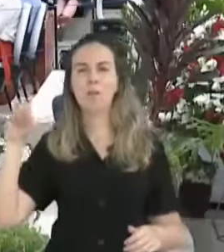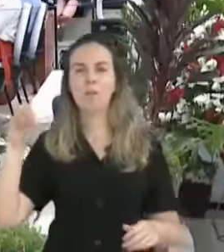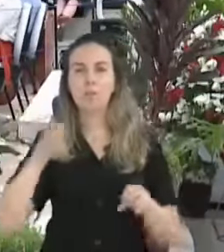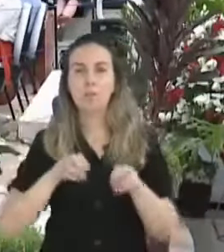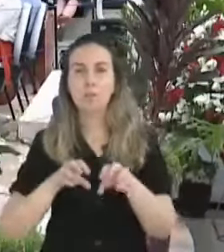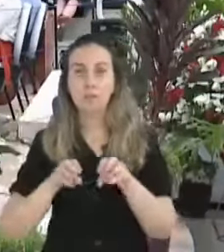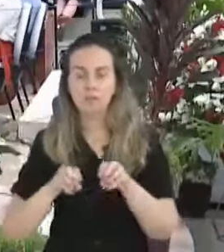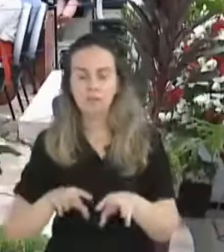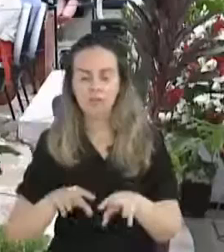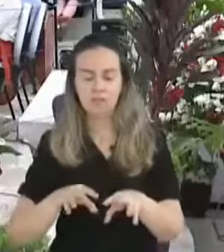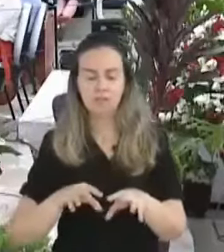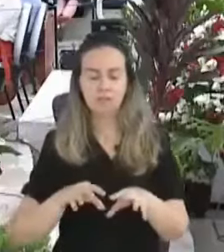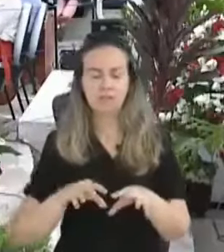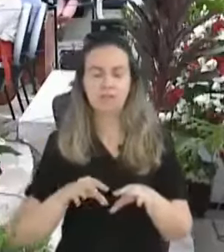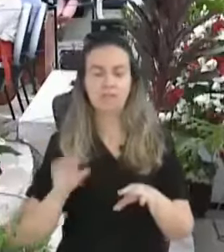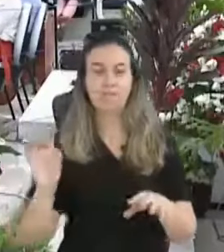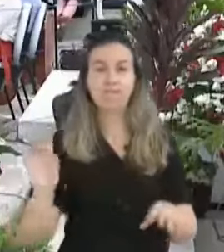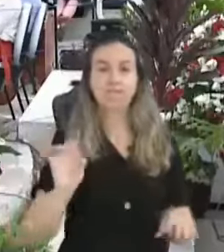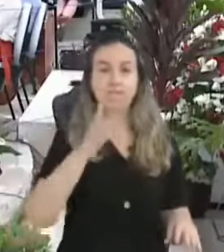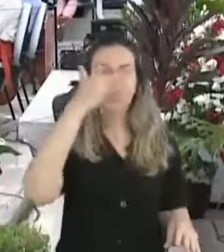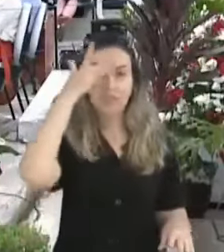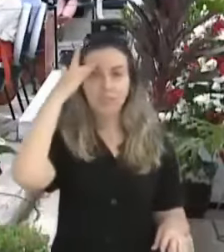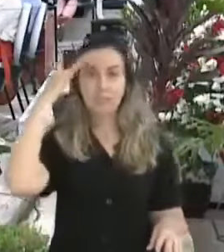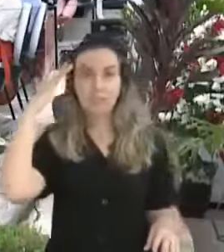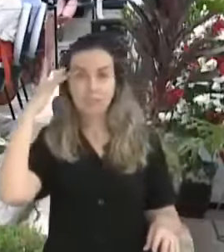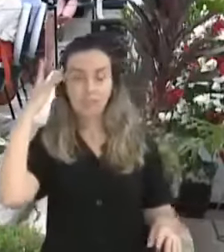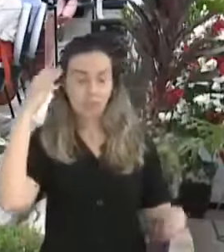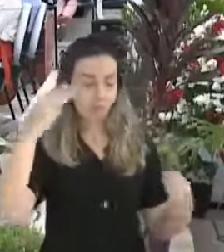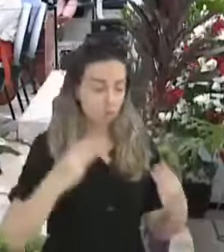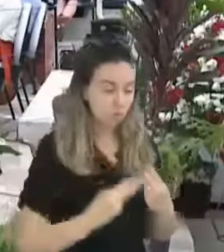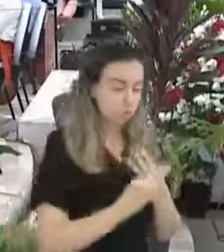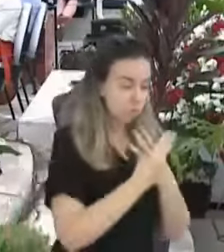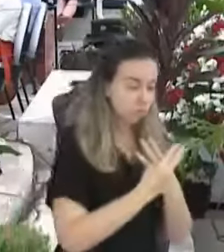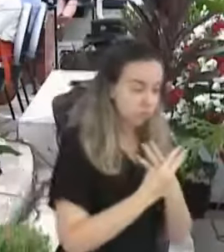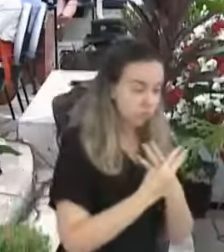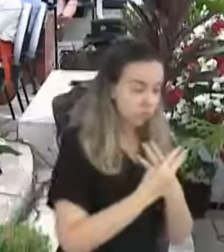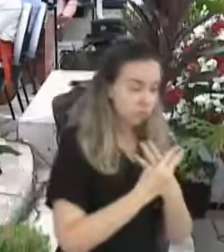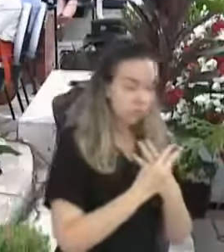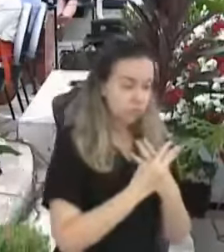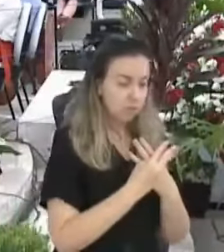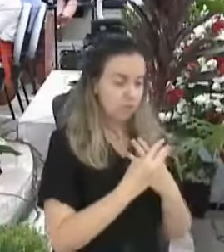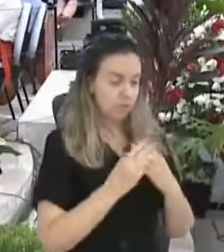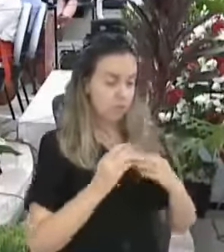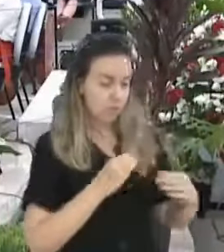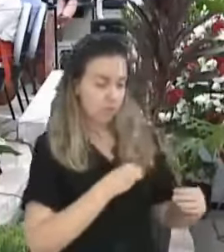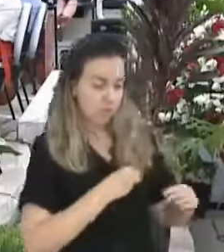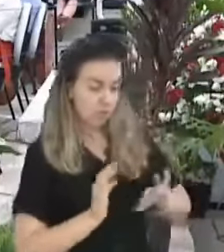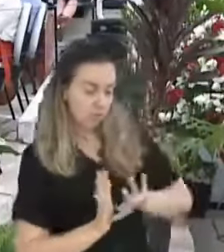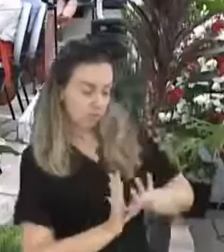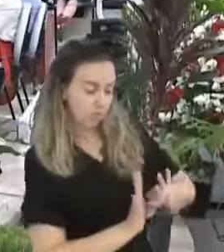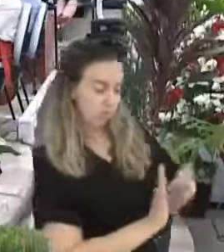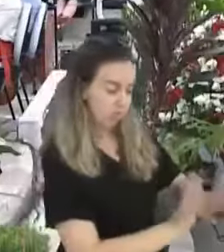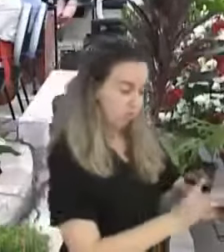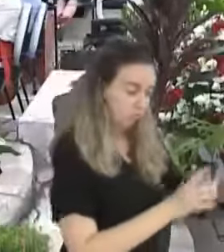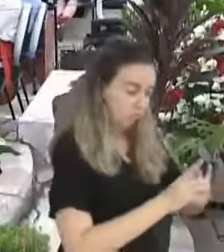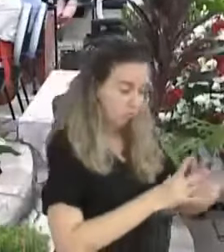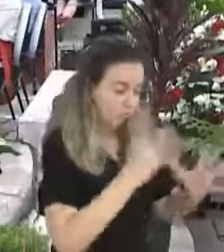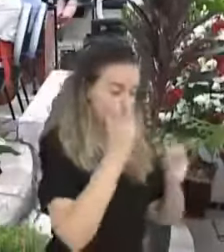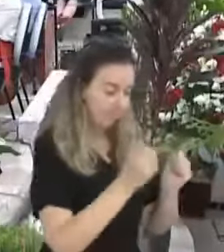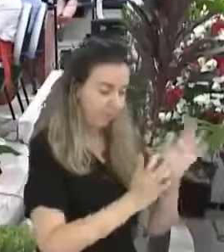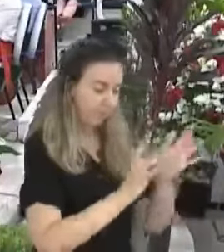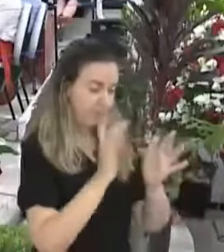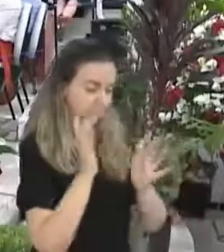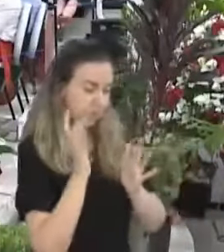capítulo 3 e no versículo 14, que quando o judeu se converte, o véu é tirado. Paulo afirma